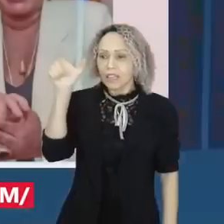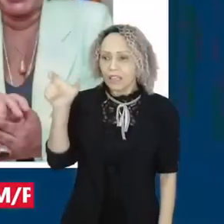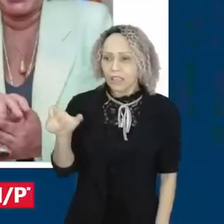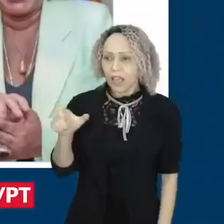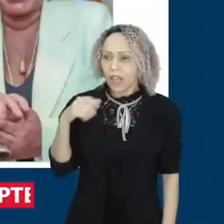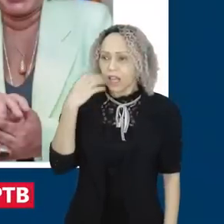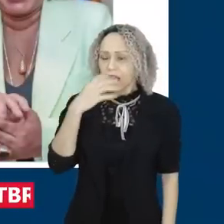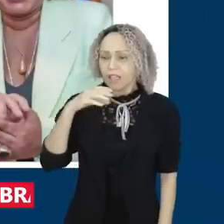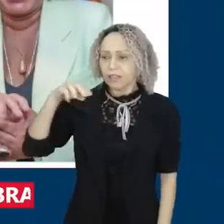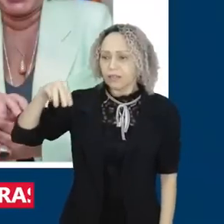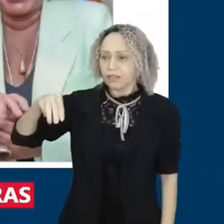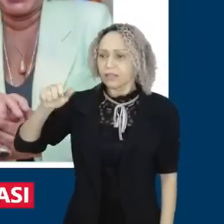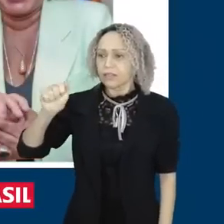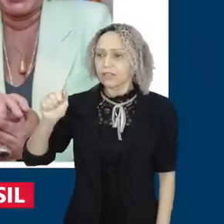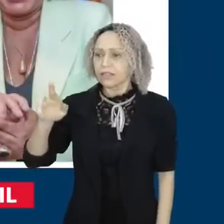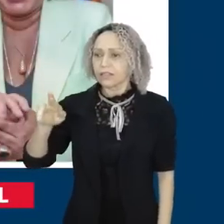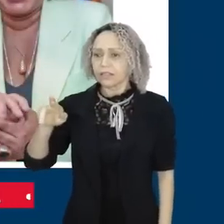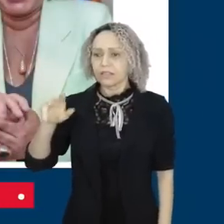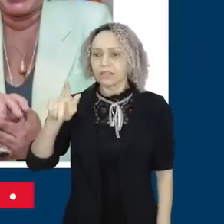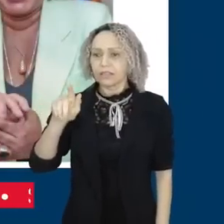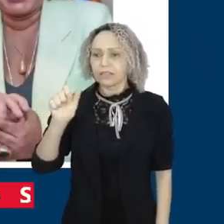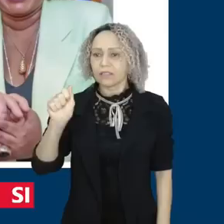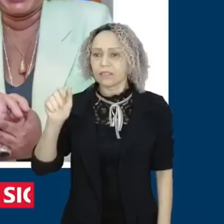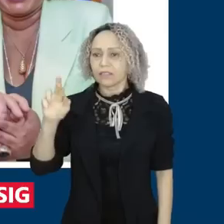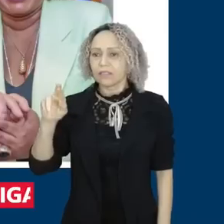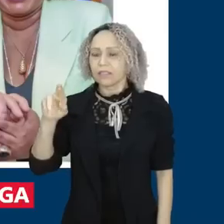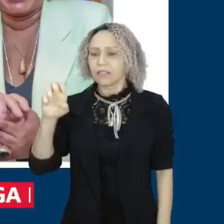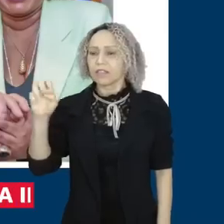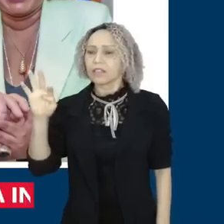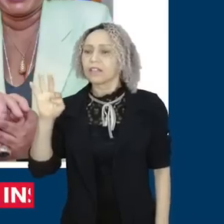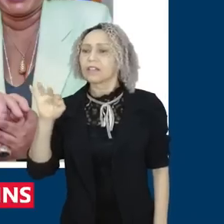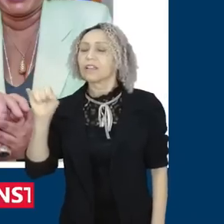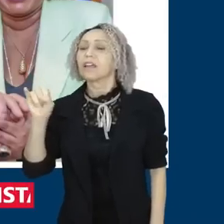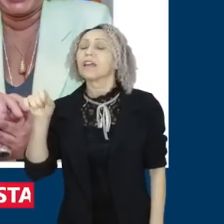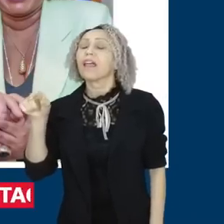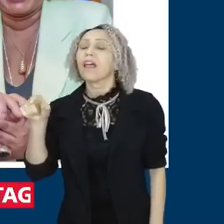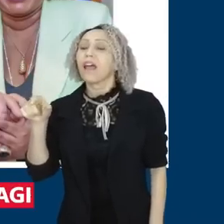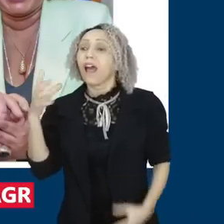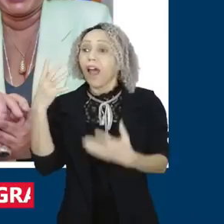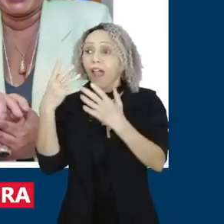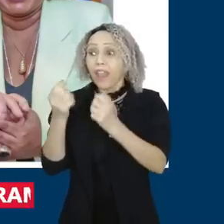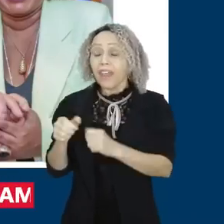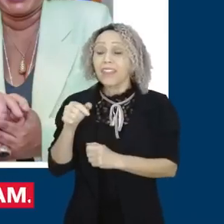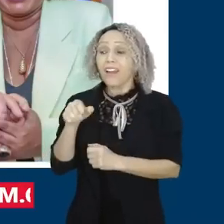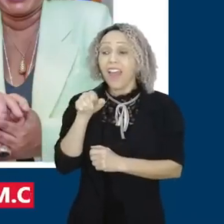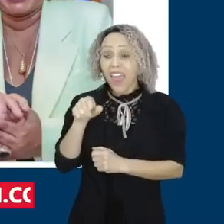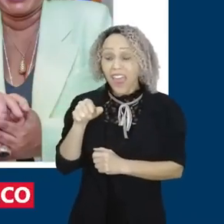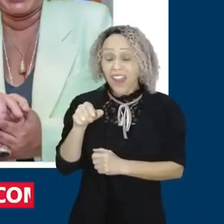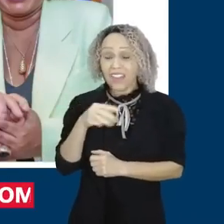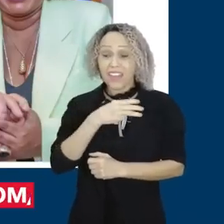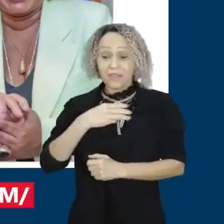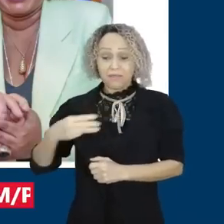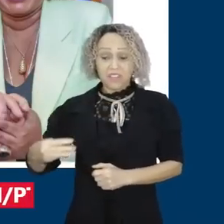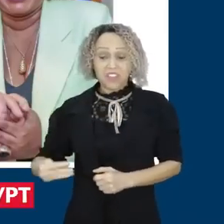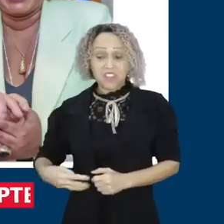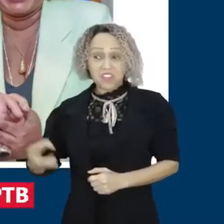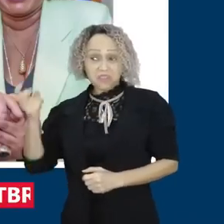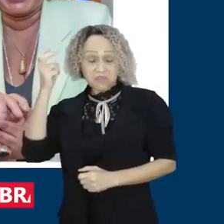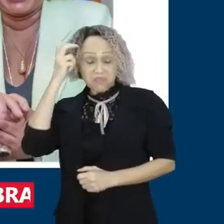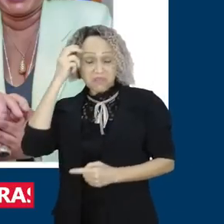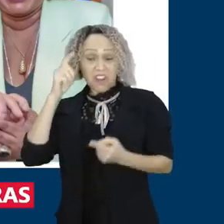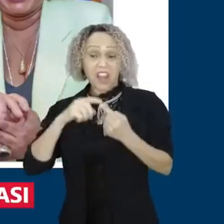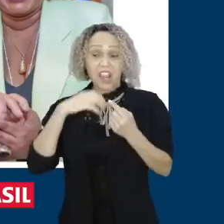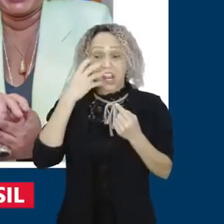Menezes aceitou o convite para ser ministra da Cultura de seu governo. Como Lula descreveu, Margareth Menezes é cantora